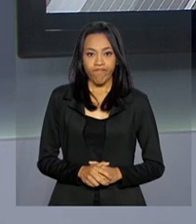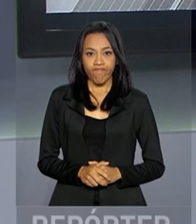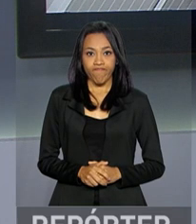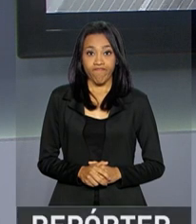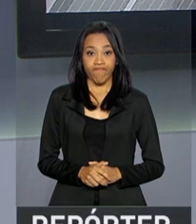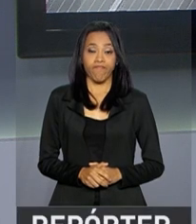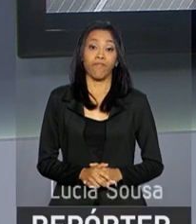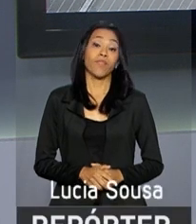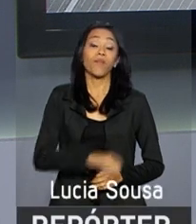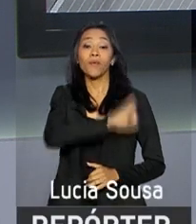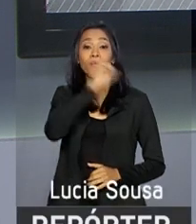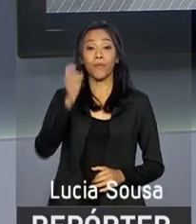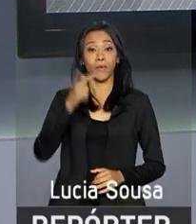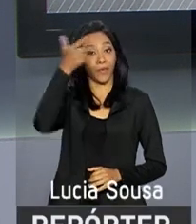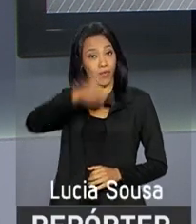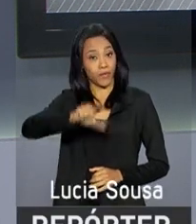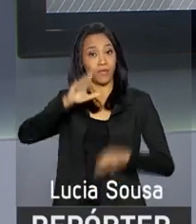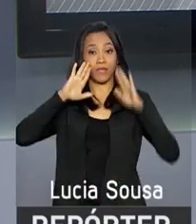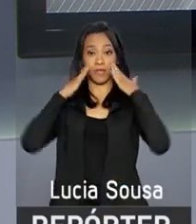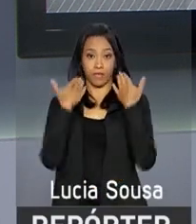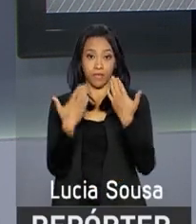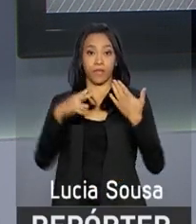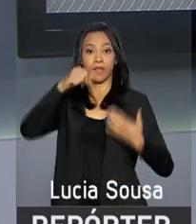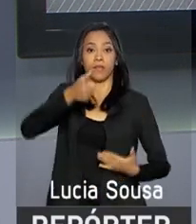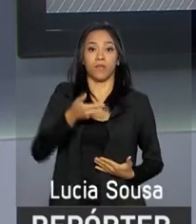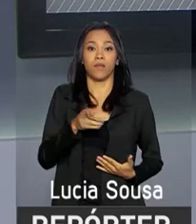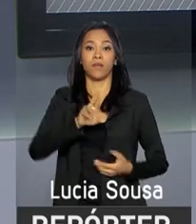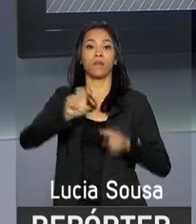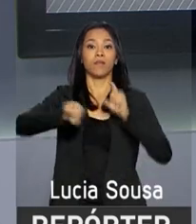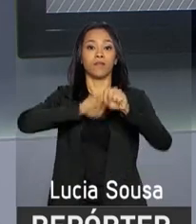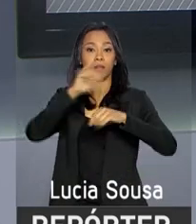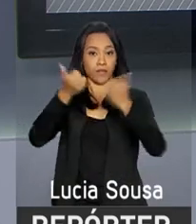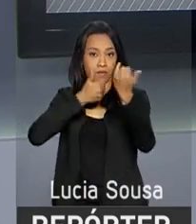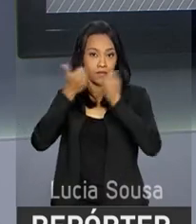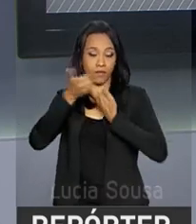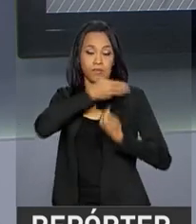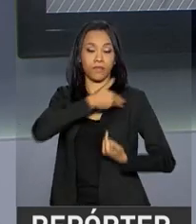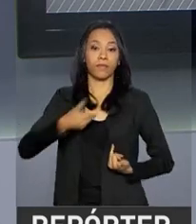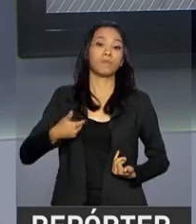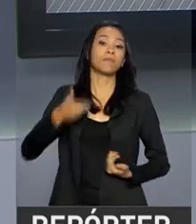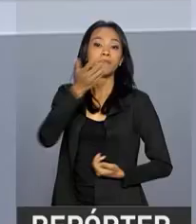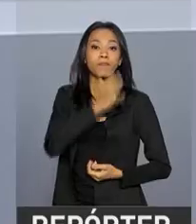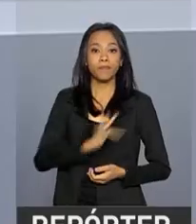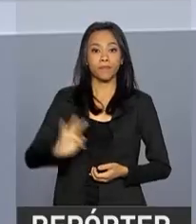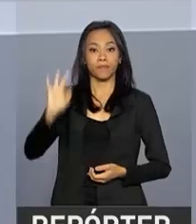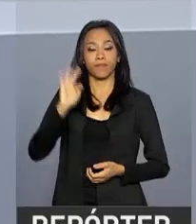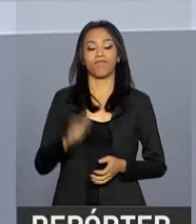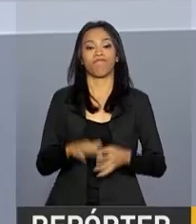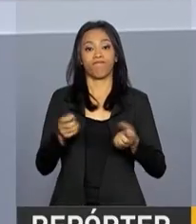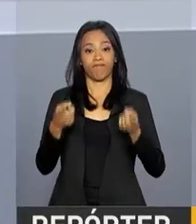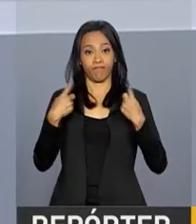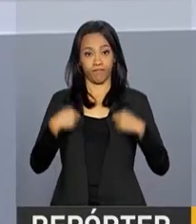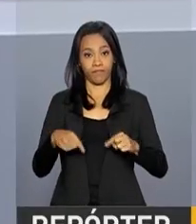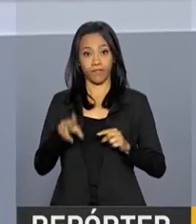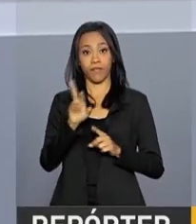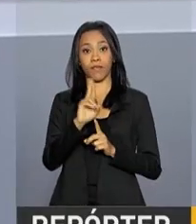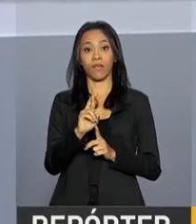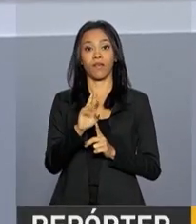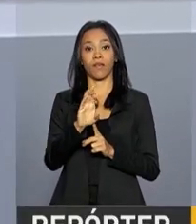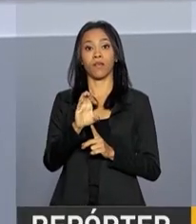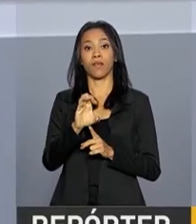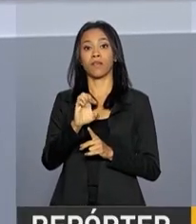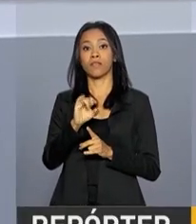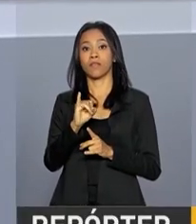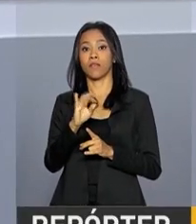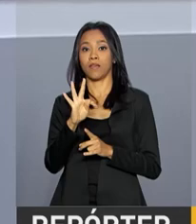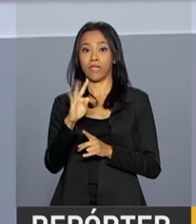o la no ar mais uma edição do repórter nbr as notícias do governo federal a receita federal divulgou